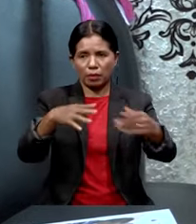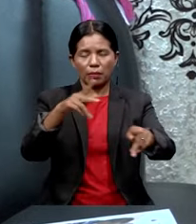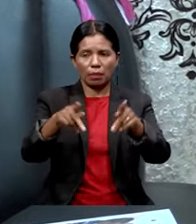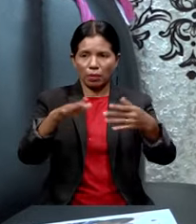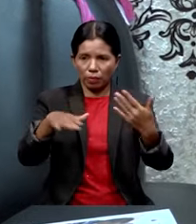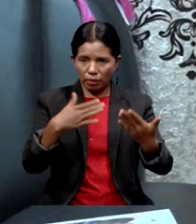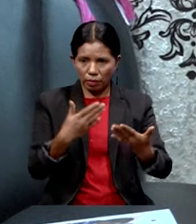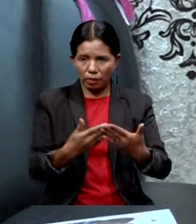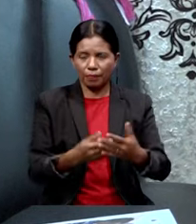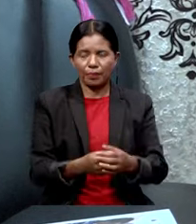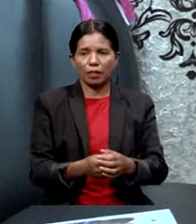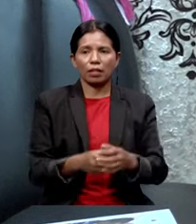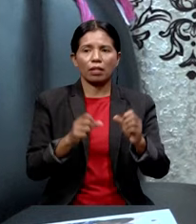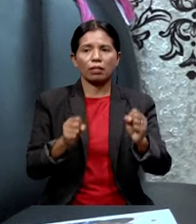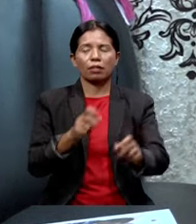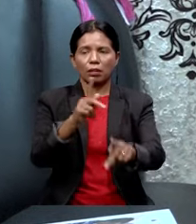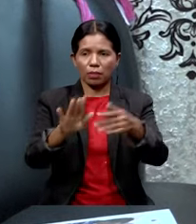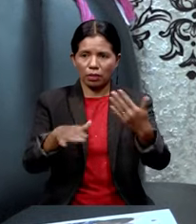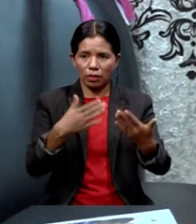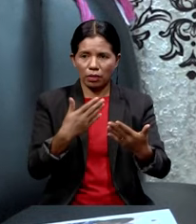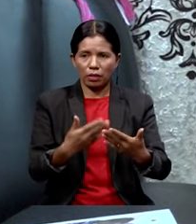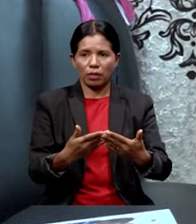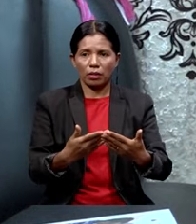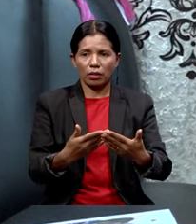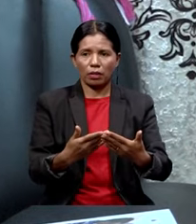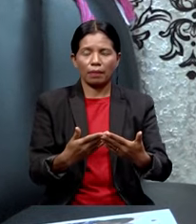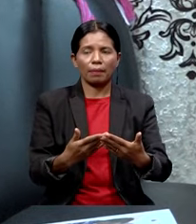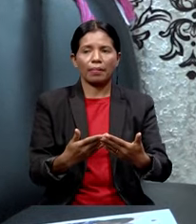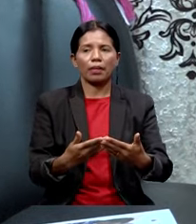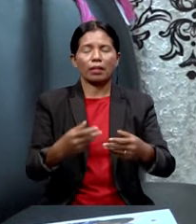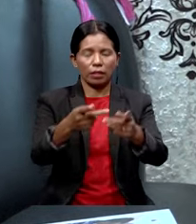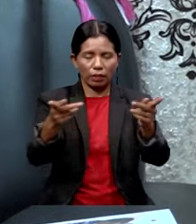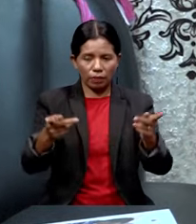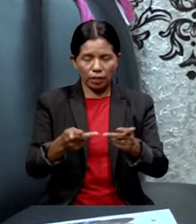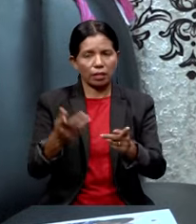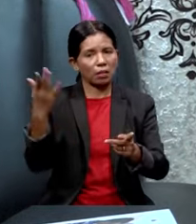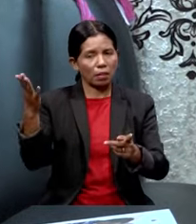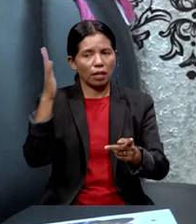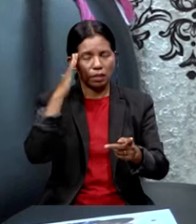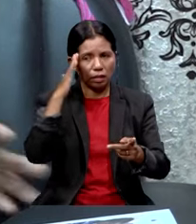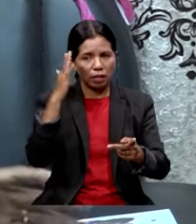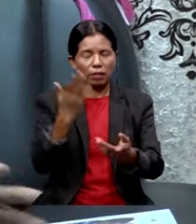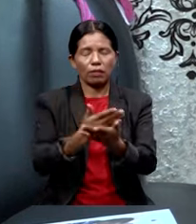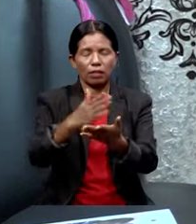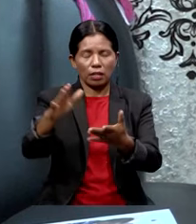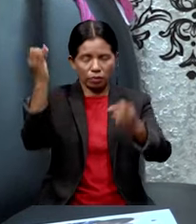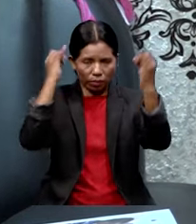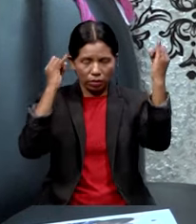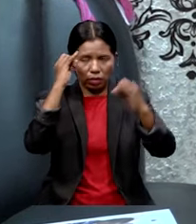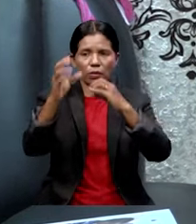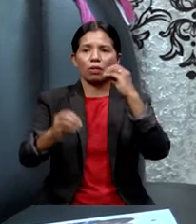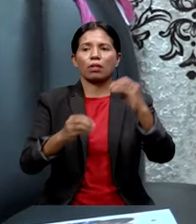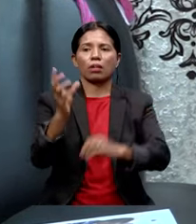komunidade. Para hodi komunidade ka iha komunidade iha fati na ba hatene sensibilizar ko na ba